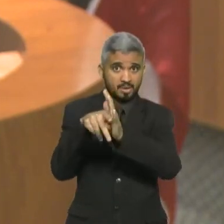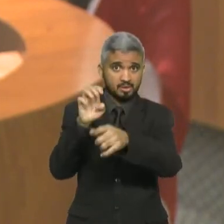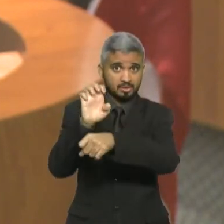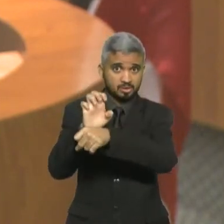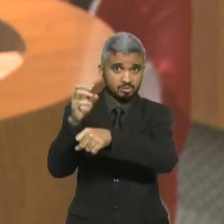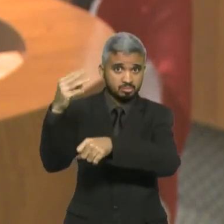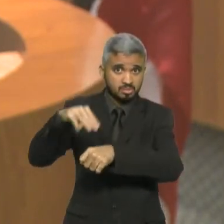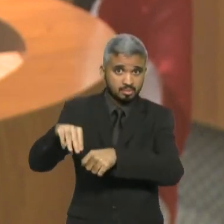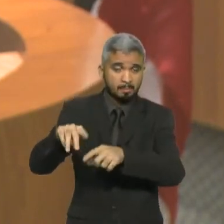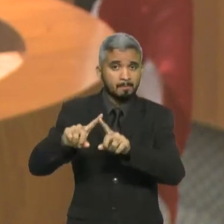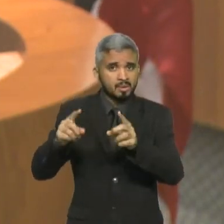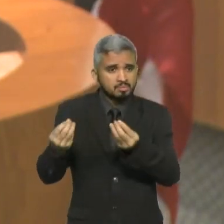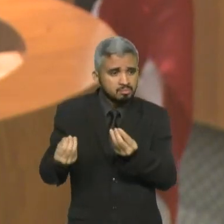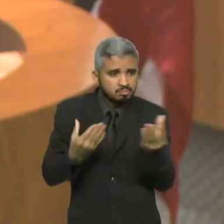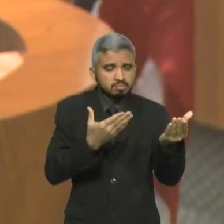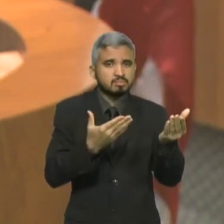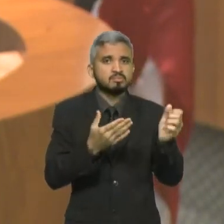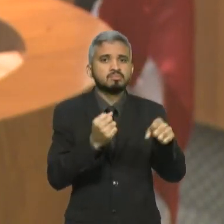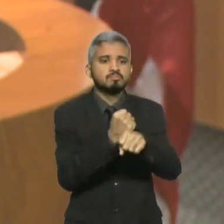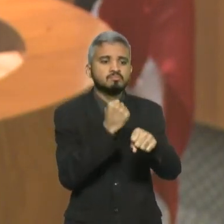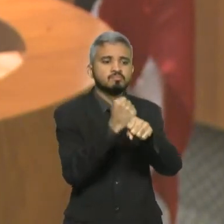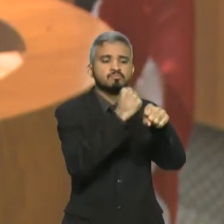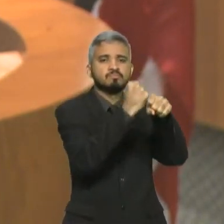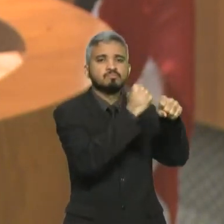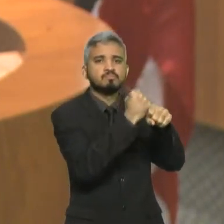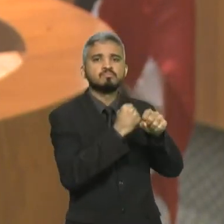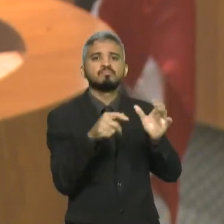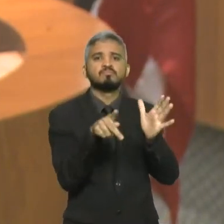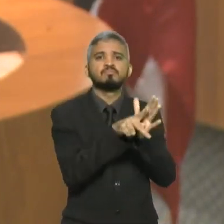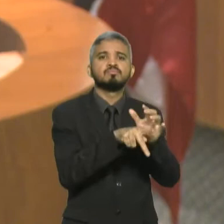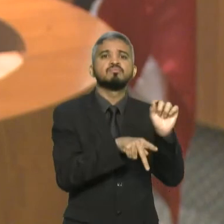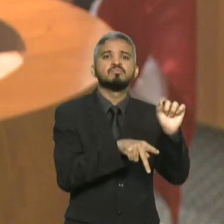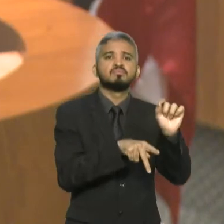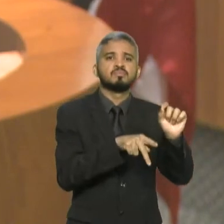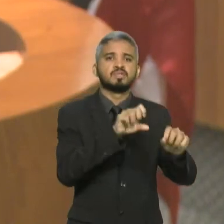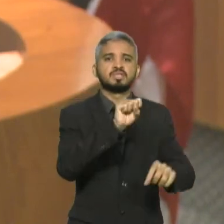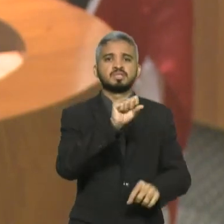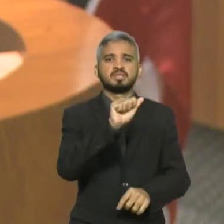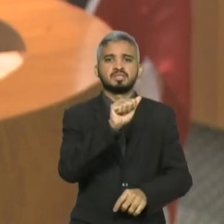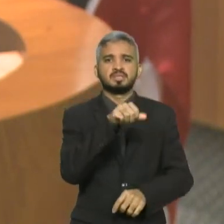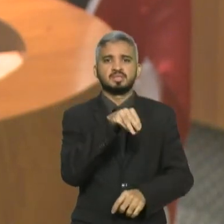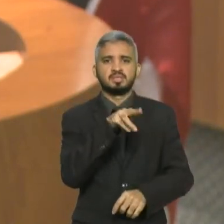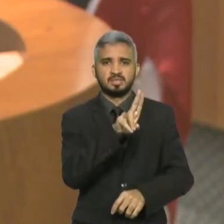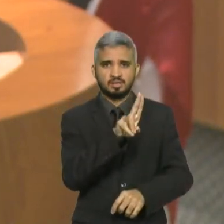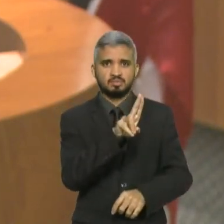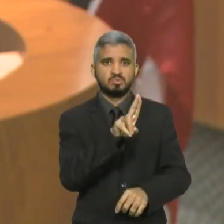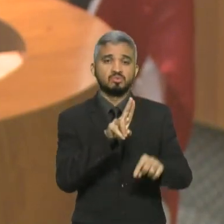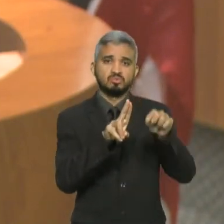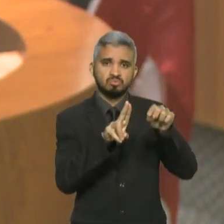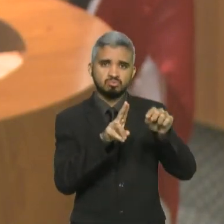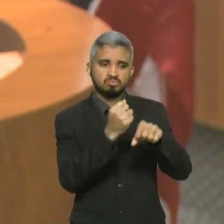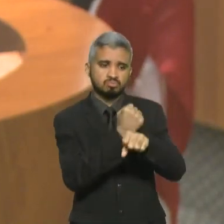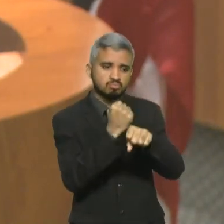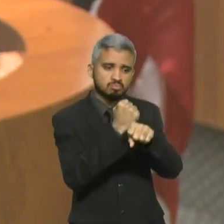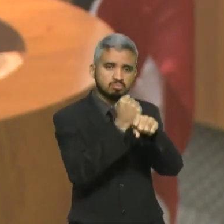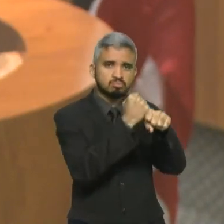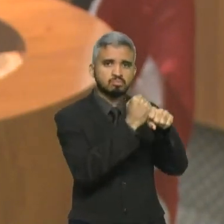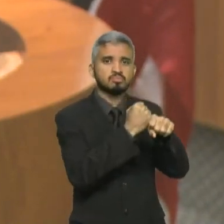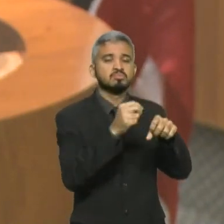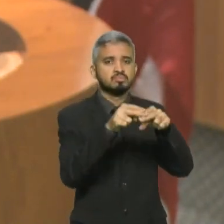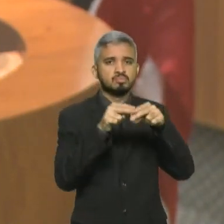sede definitiva do SAMU, objeto também desta sessão plenária, em que nós colocamos a